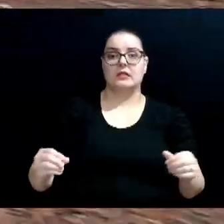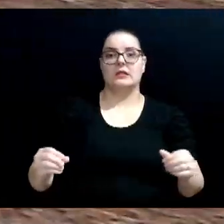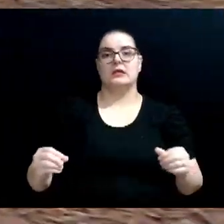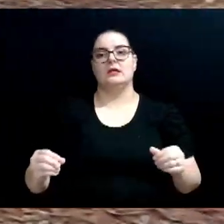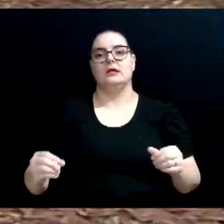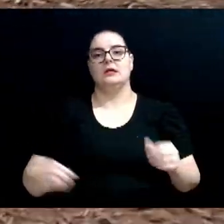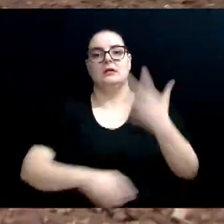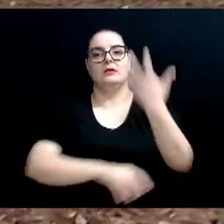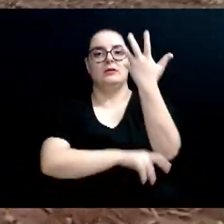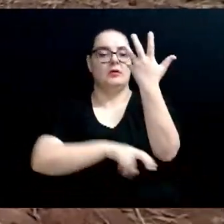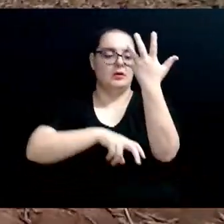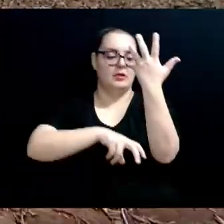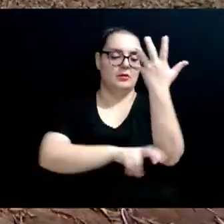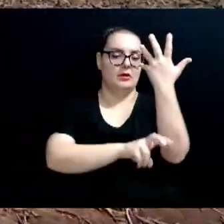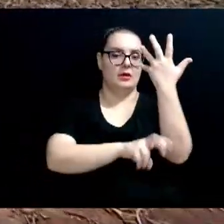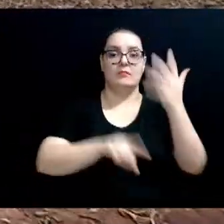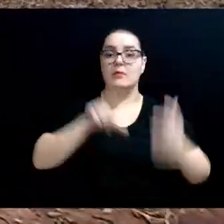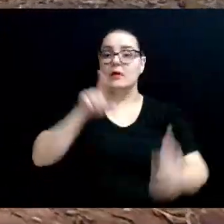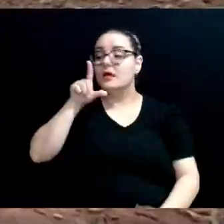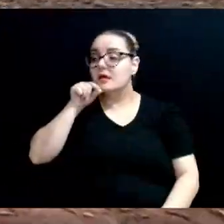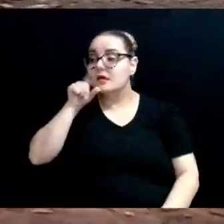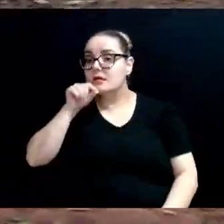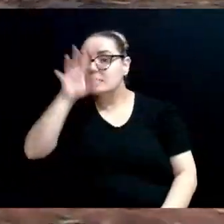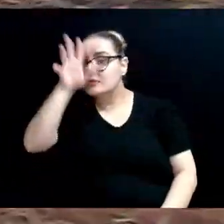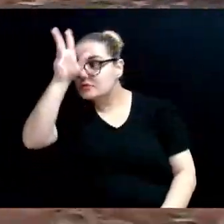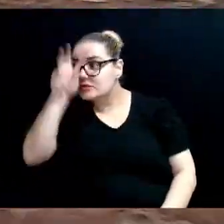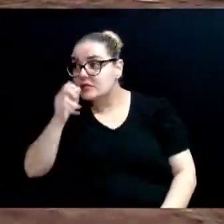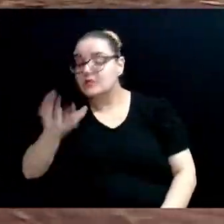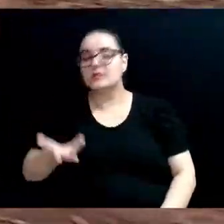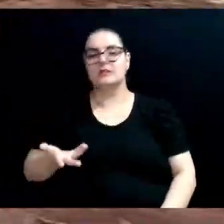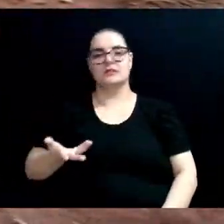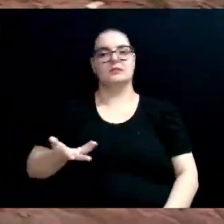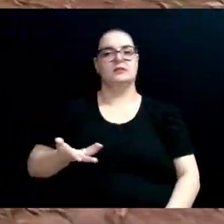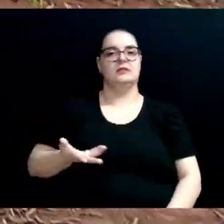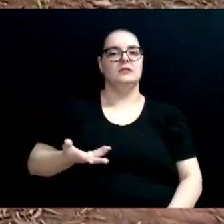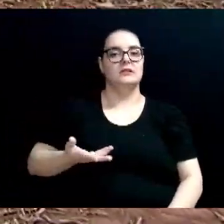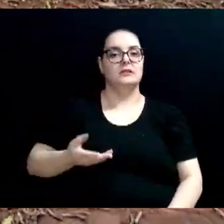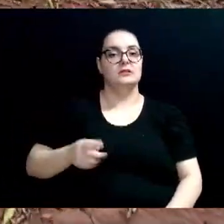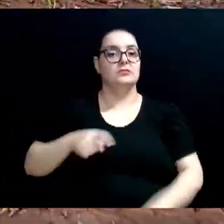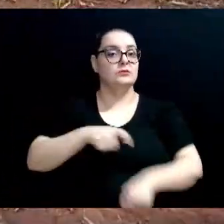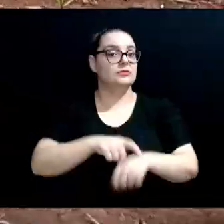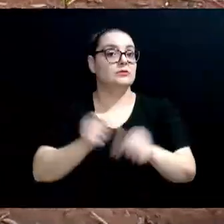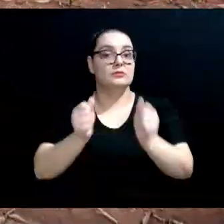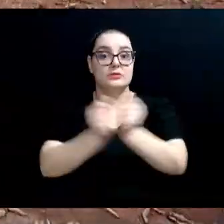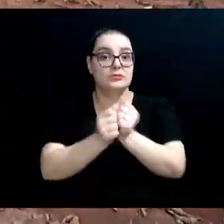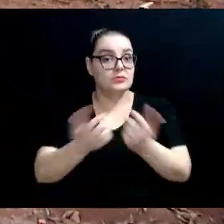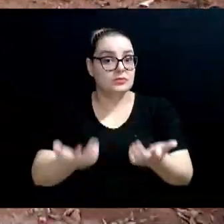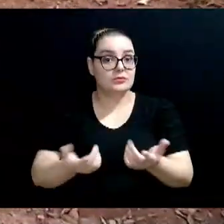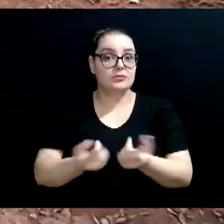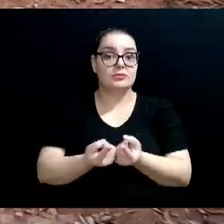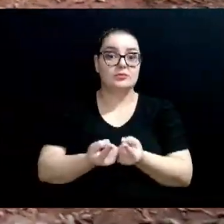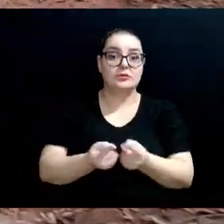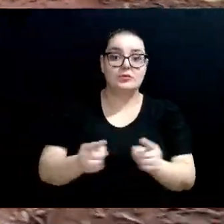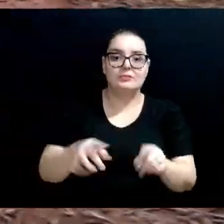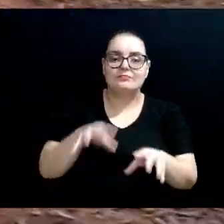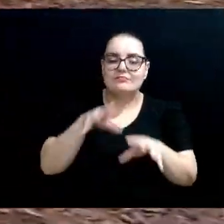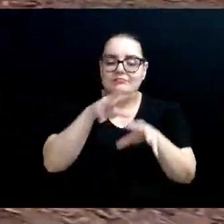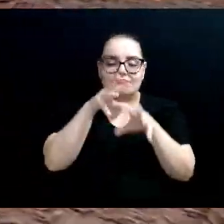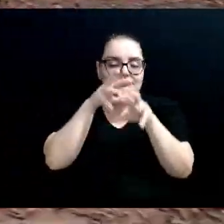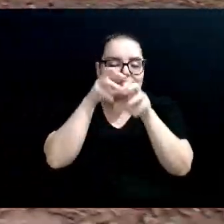pneu, as galinhas, sabe? O tempo junto, o churrasco, o cheiro